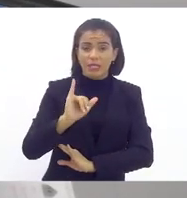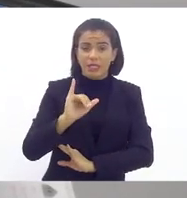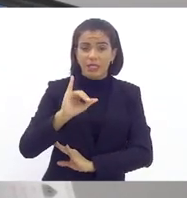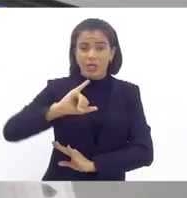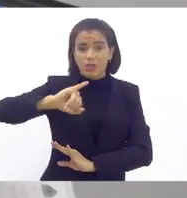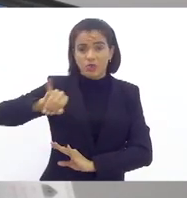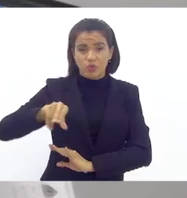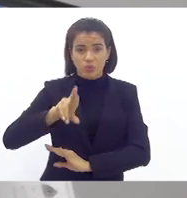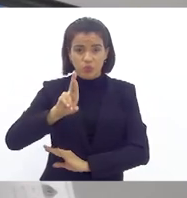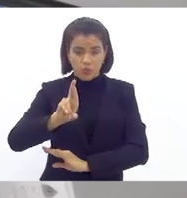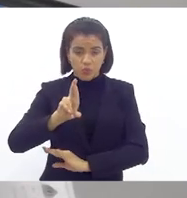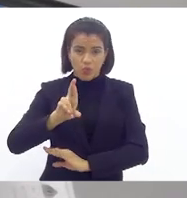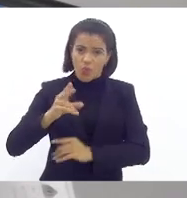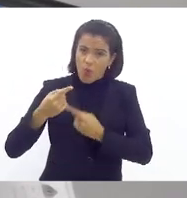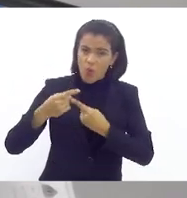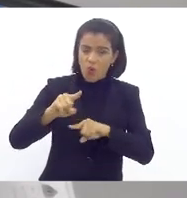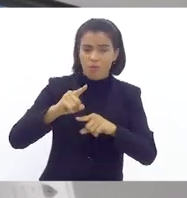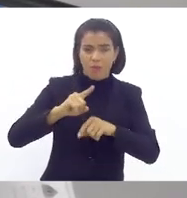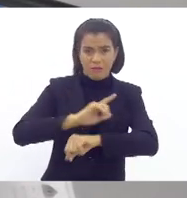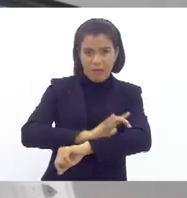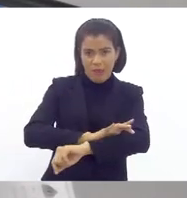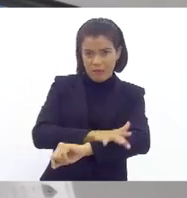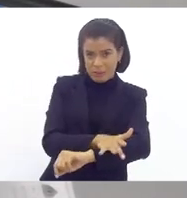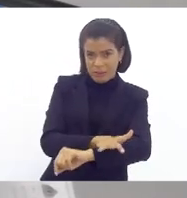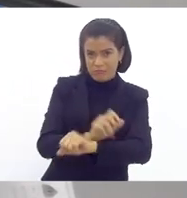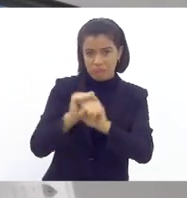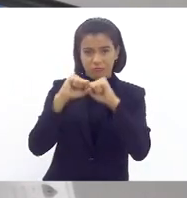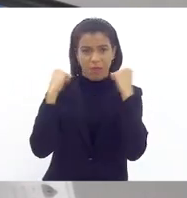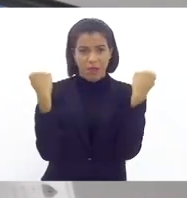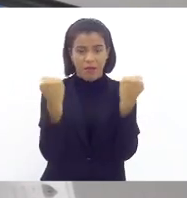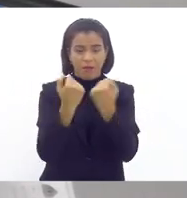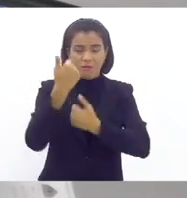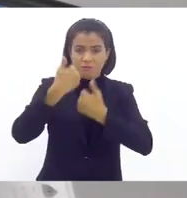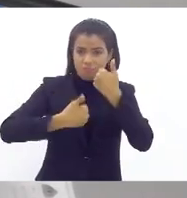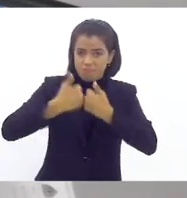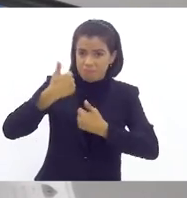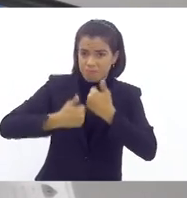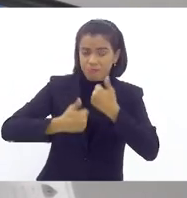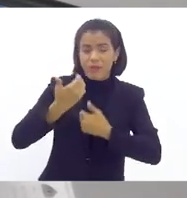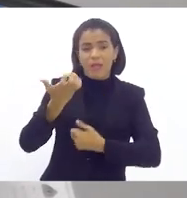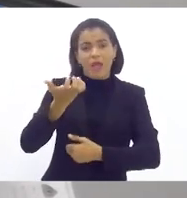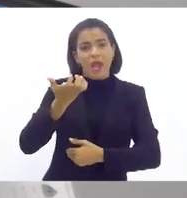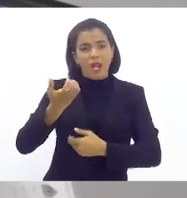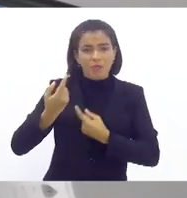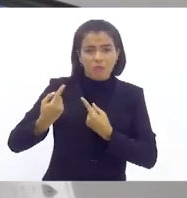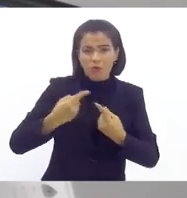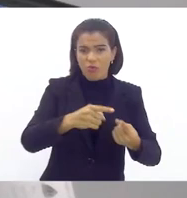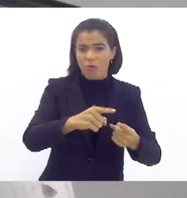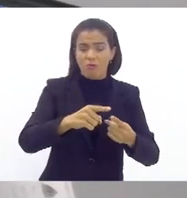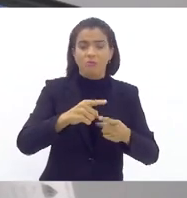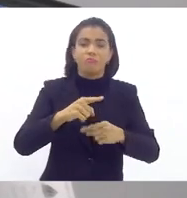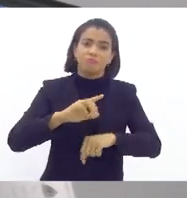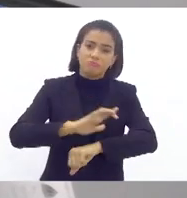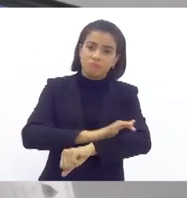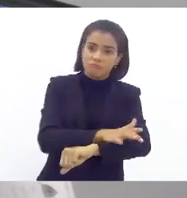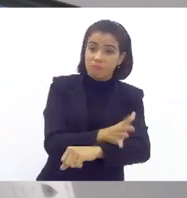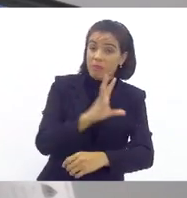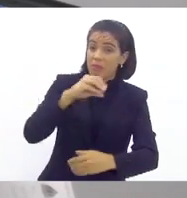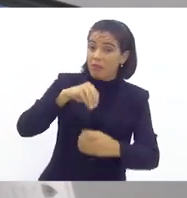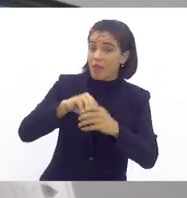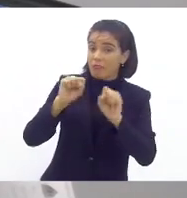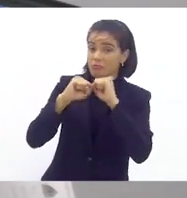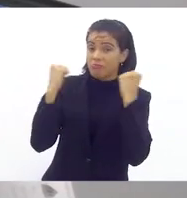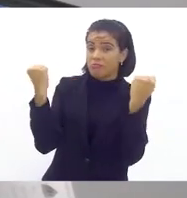racismo nos estádios e arenas esportivas, porque nós queremos combater o racismo nos estádios, mas o racismo existe nos